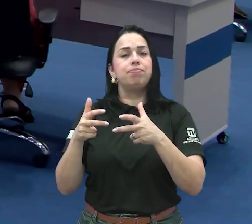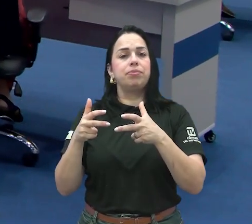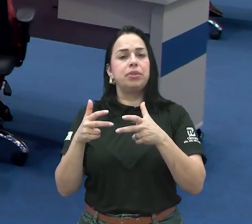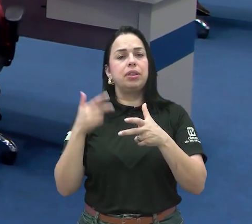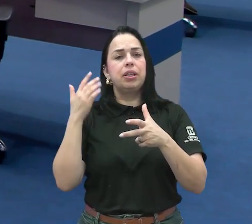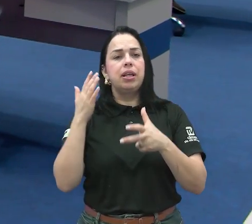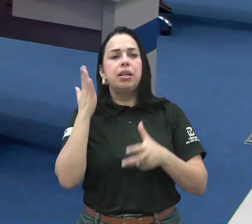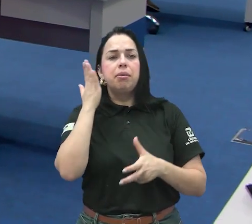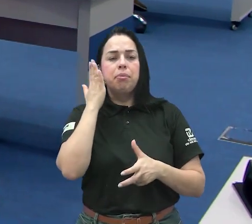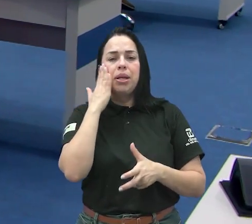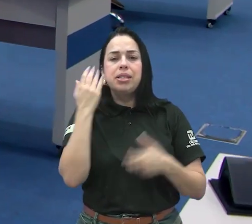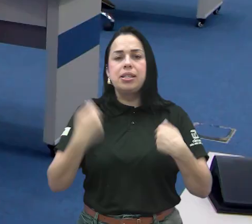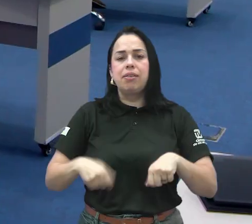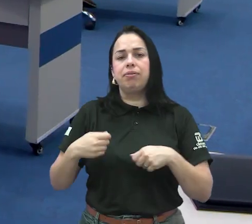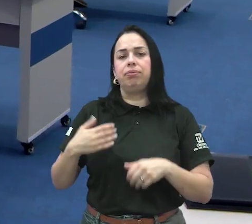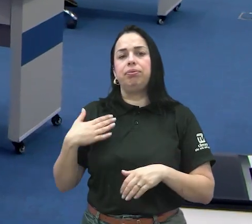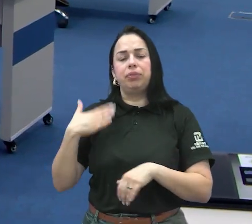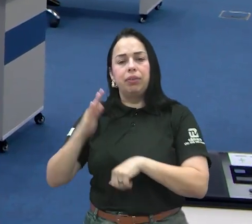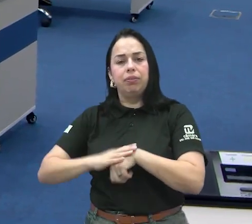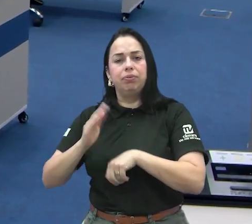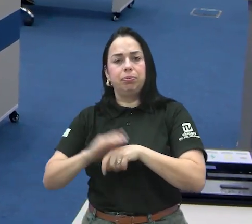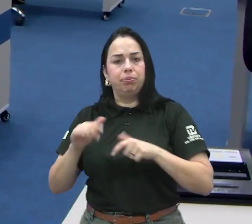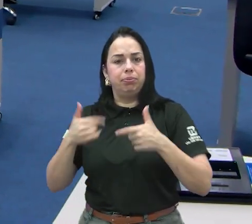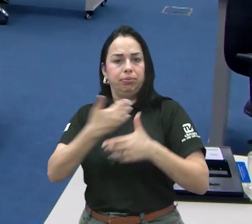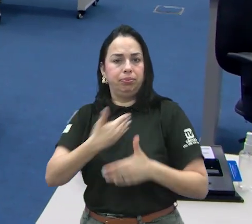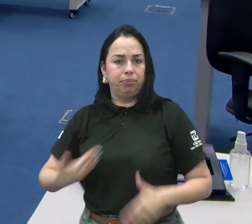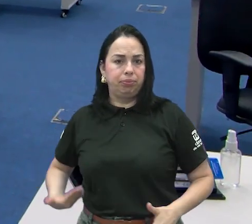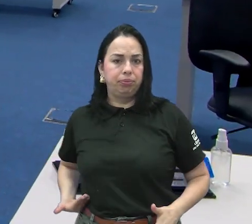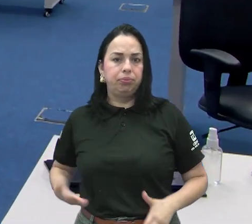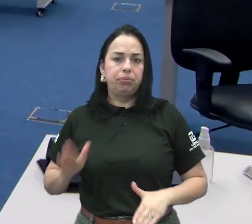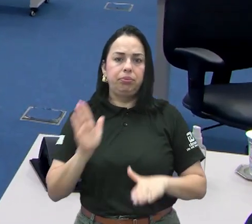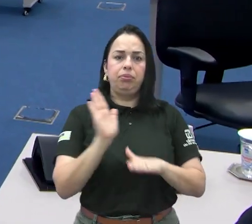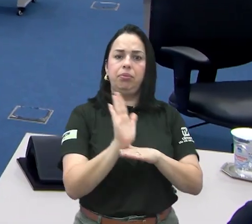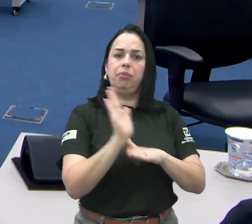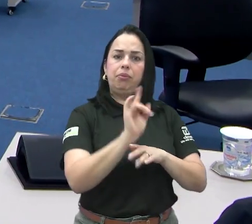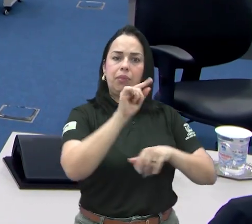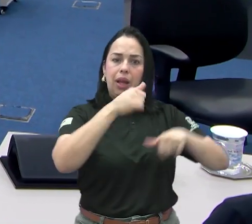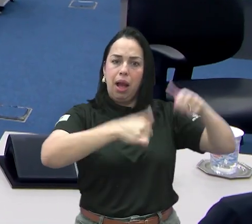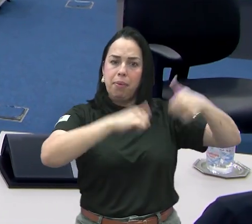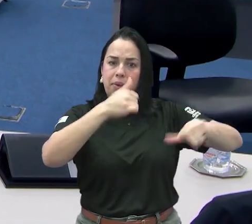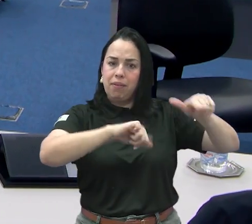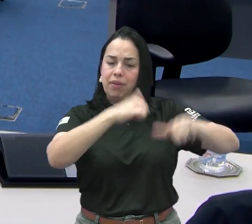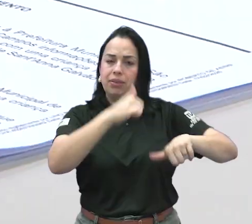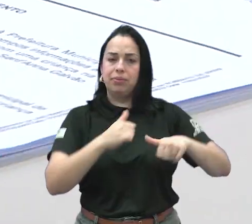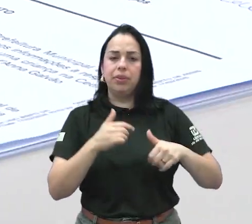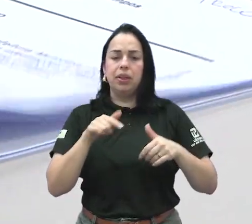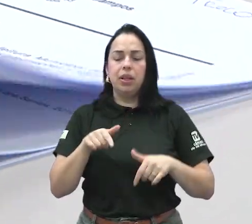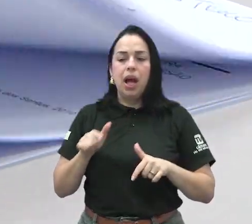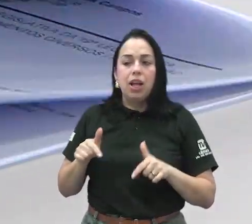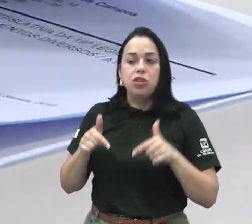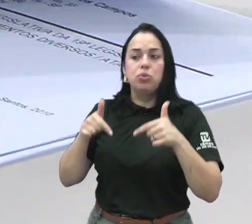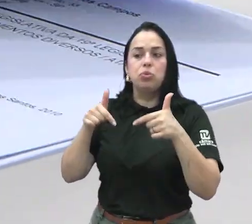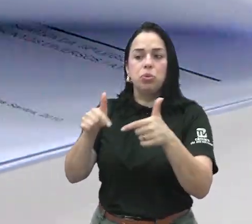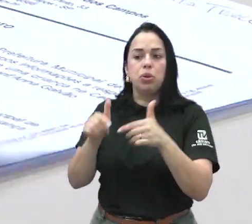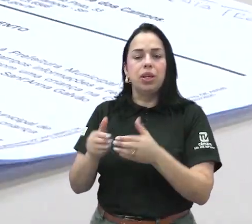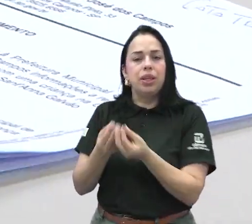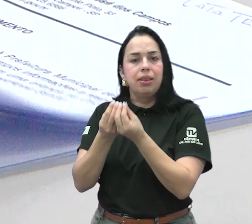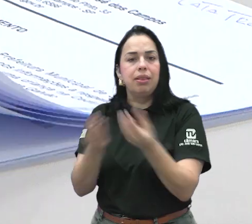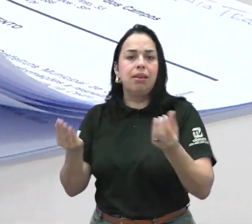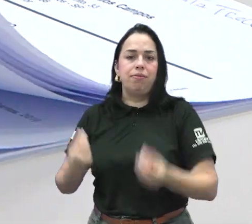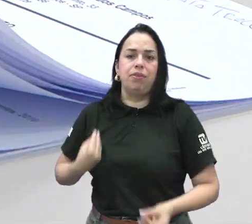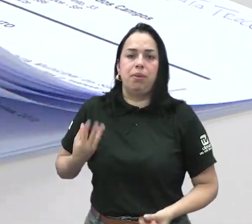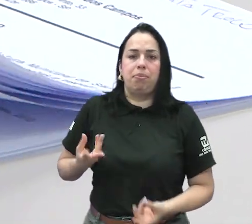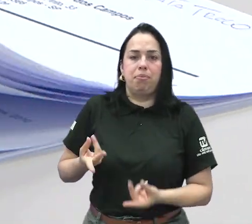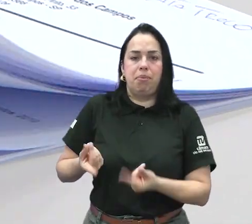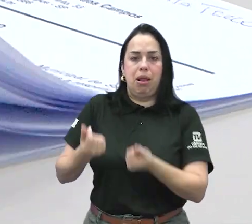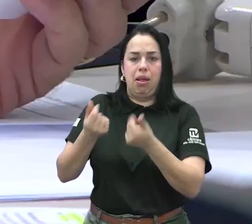acompanha de perto as políticas públicas que contribuem para o IDH de São José dos Campos. Ações que melhorem o bem-estar